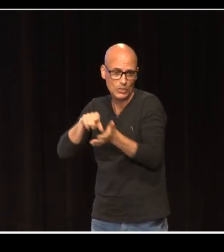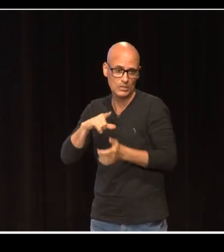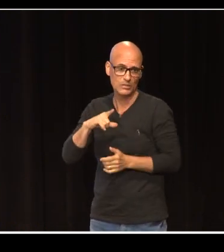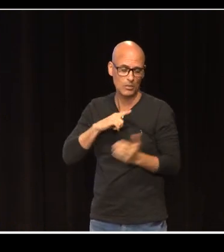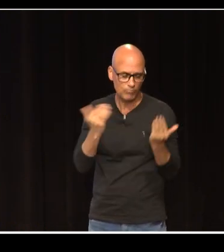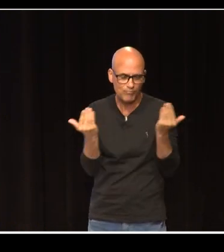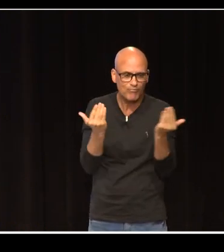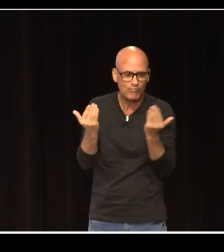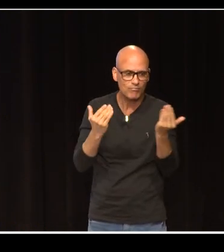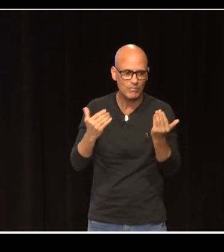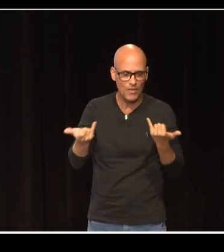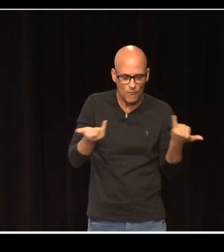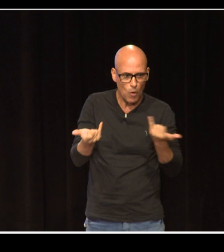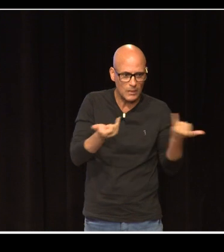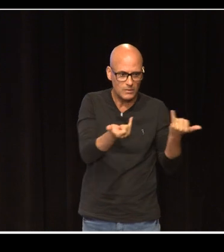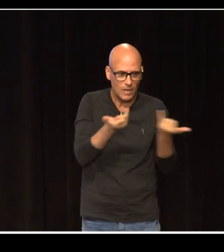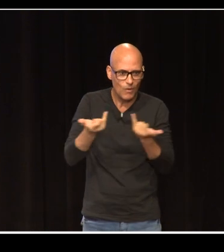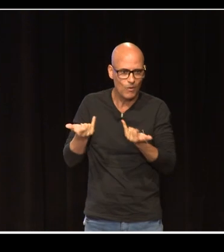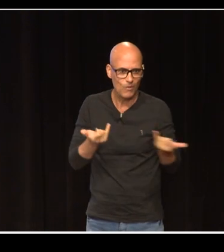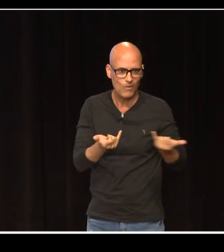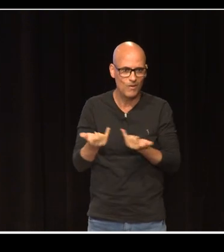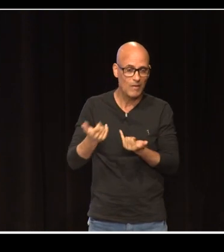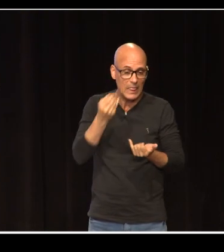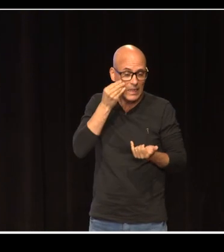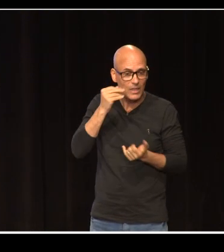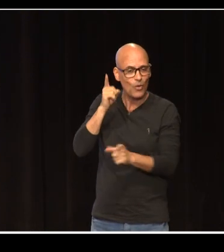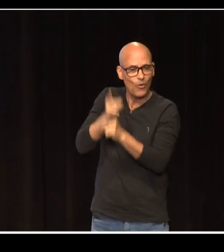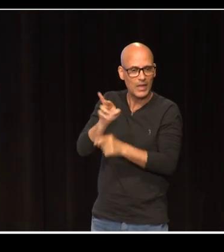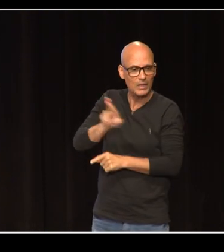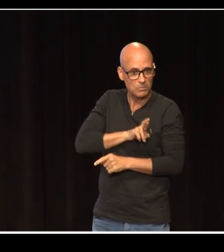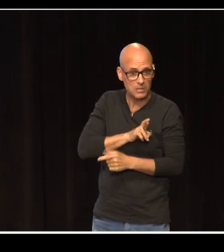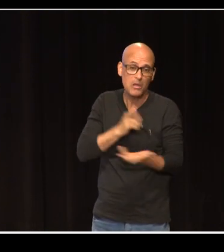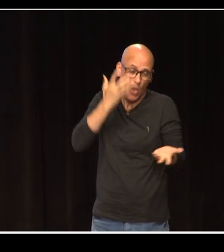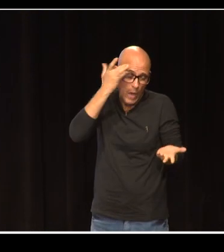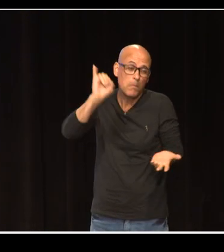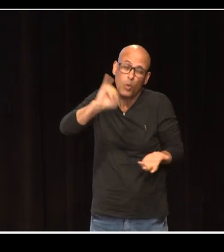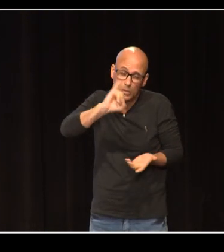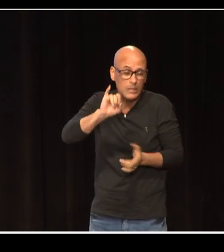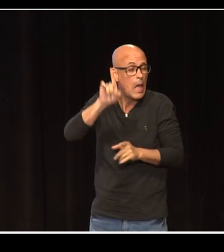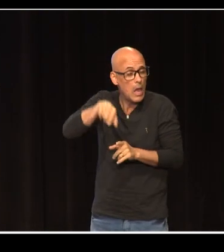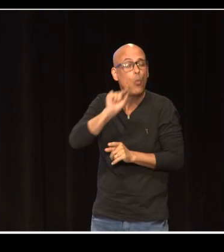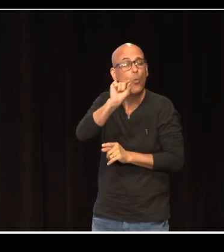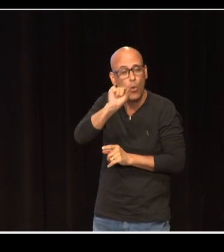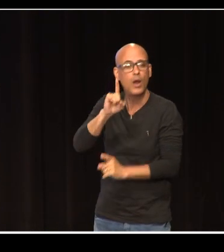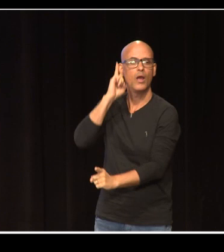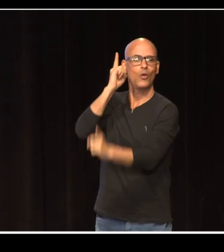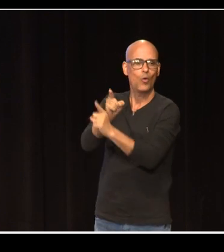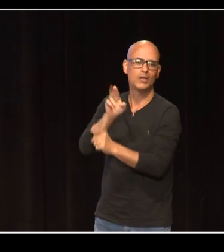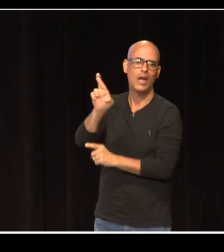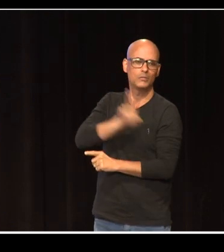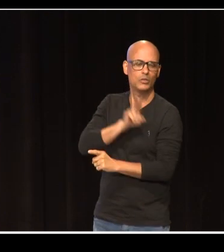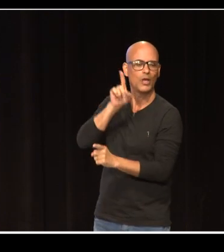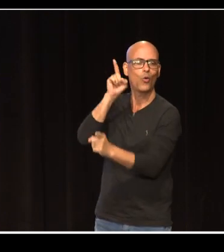assim, cercado ali, tentando achar as respostas, que eu acho que é isso que importa, ele achar a resposta, ele